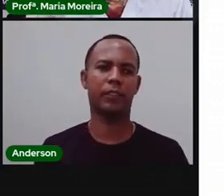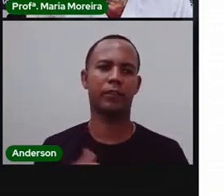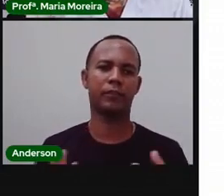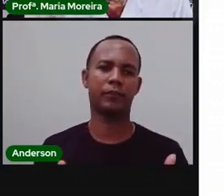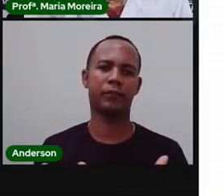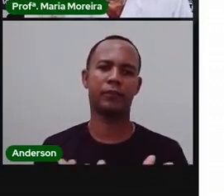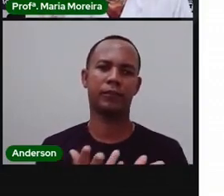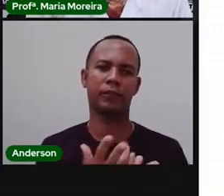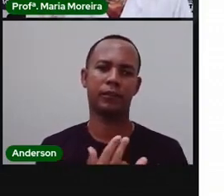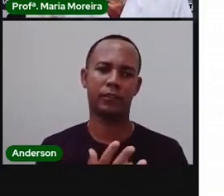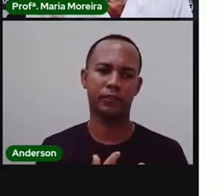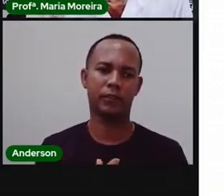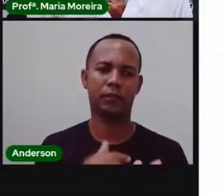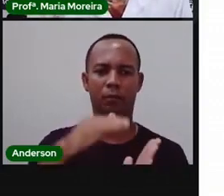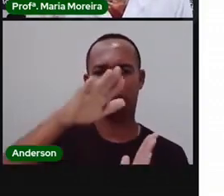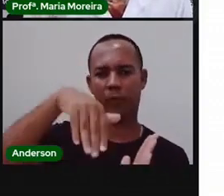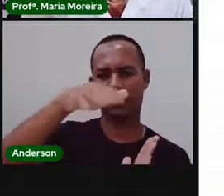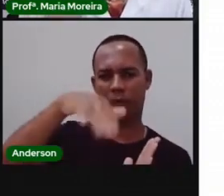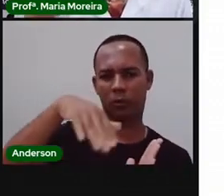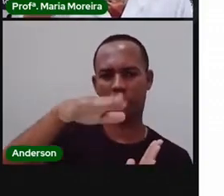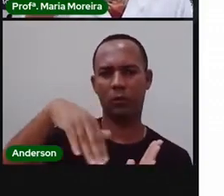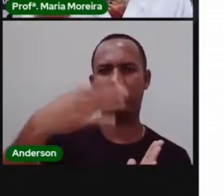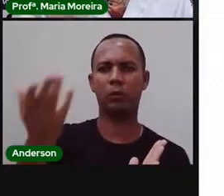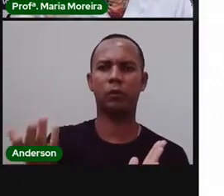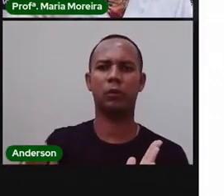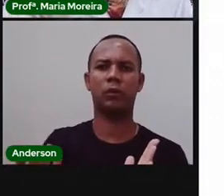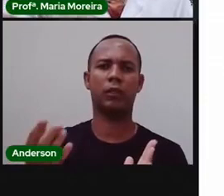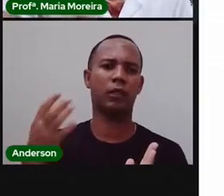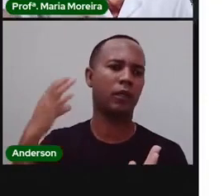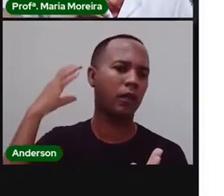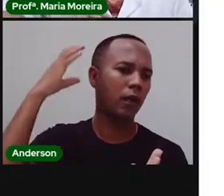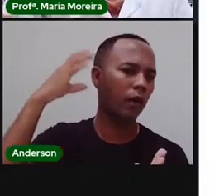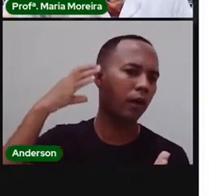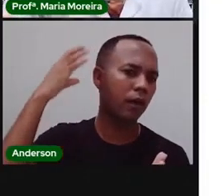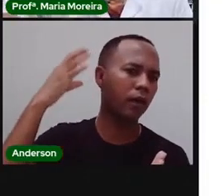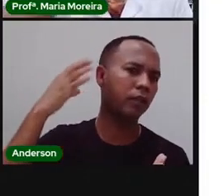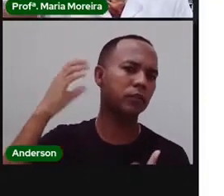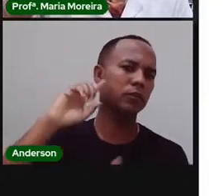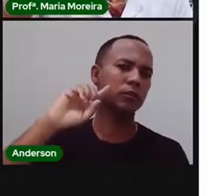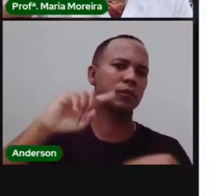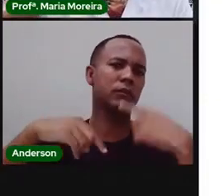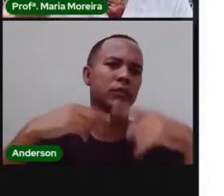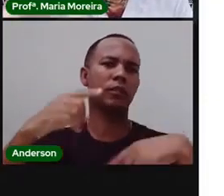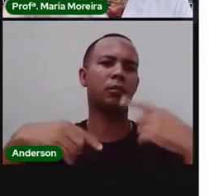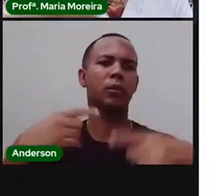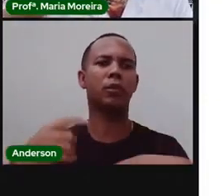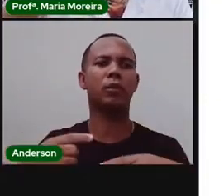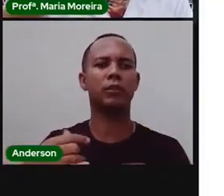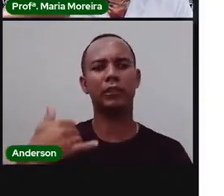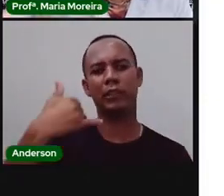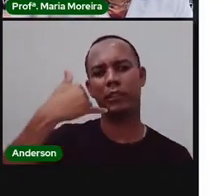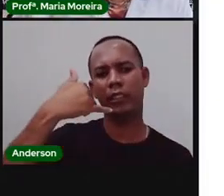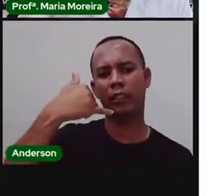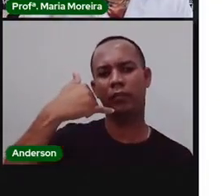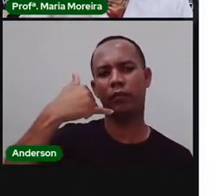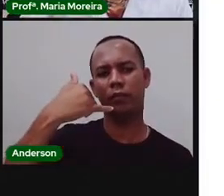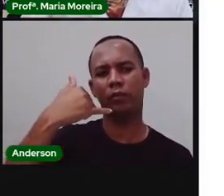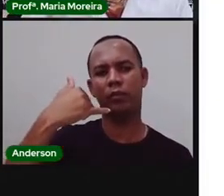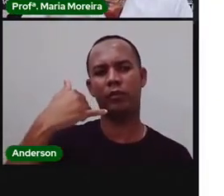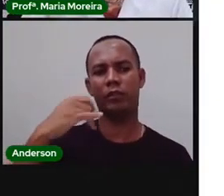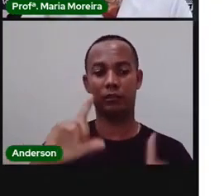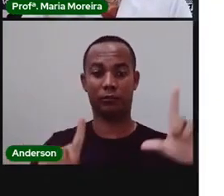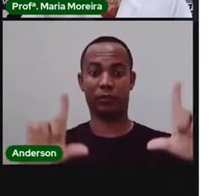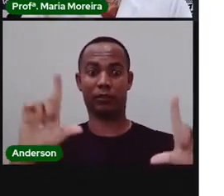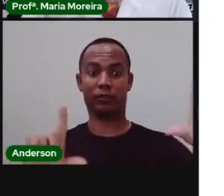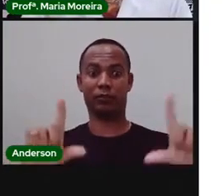pinturas rupestres, que a Pro falou. Depois veio o quê? O rádio. Depois do rádio, telefone, televisão.